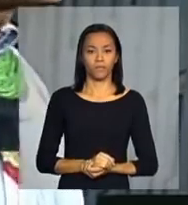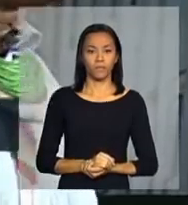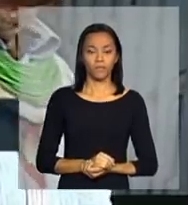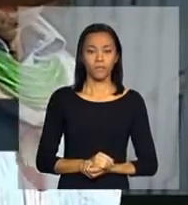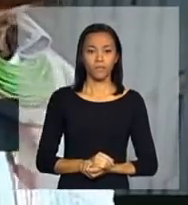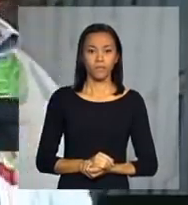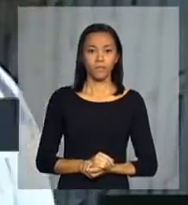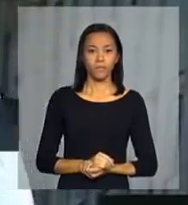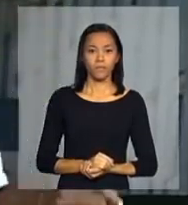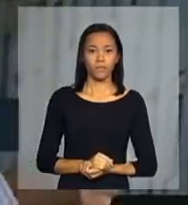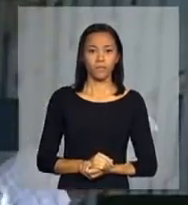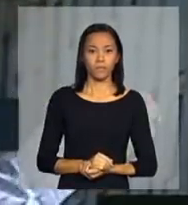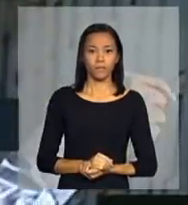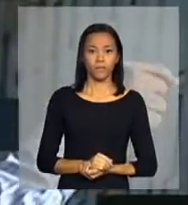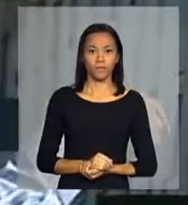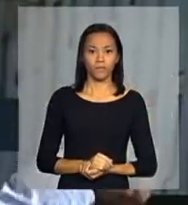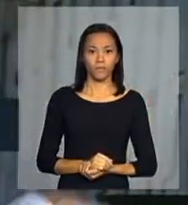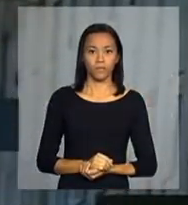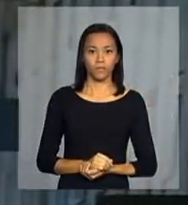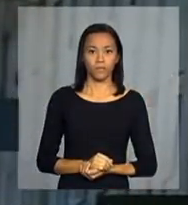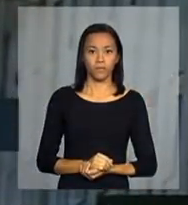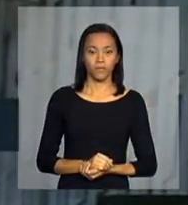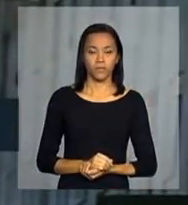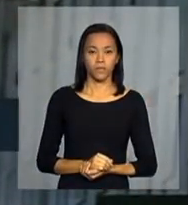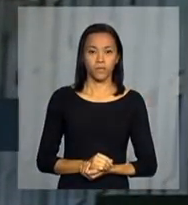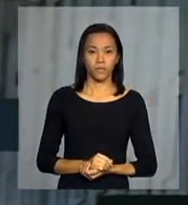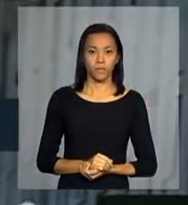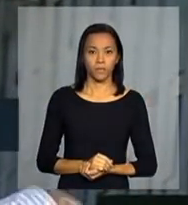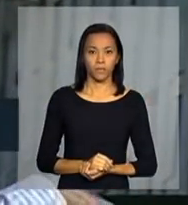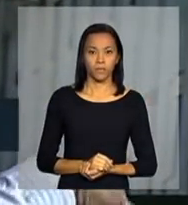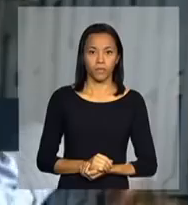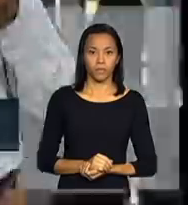ministro. Ali também mais.